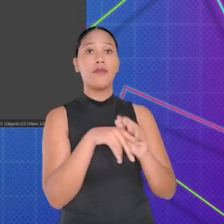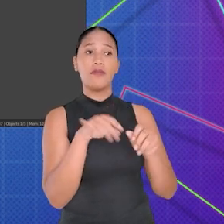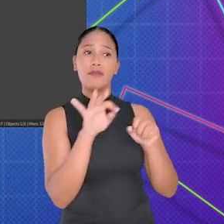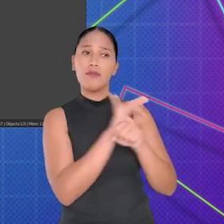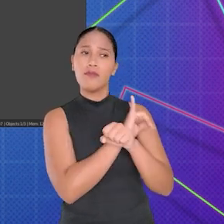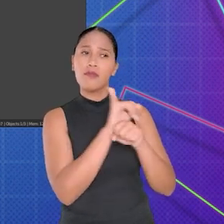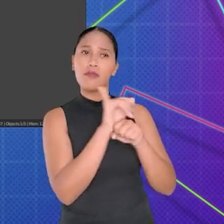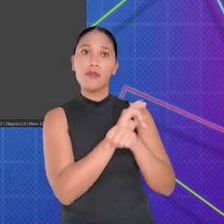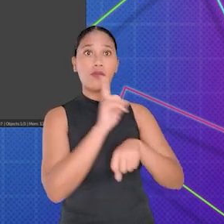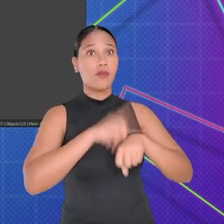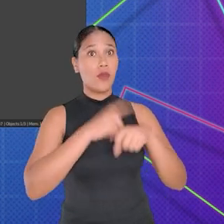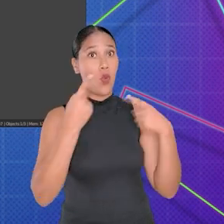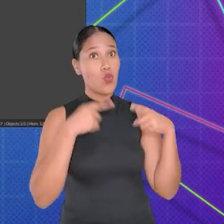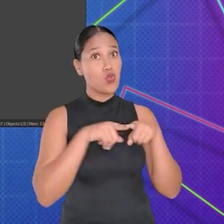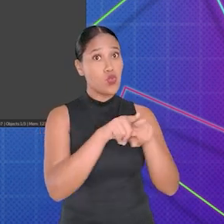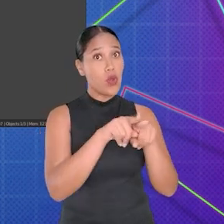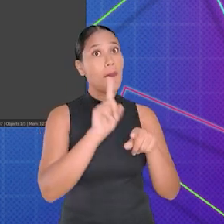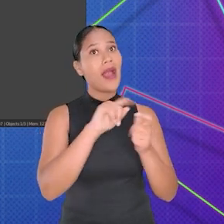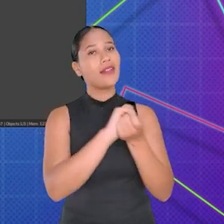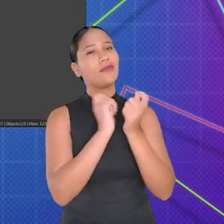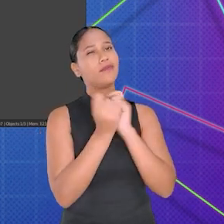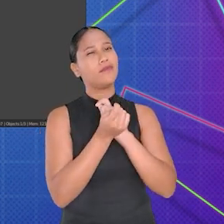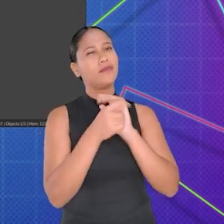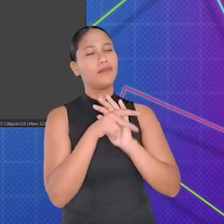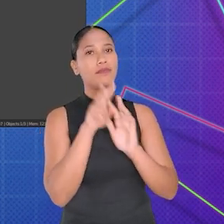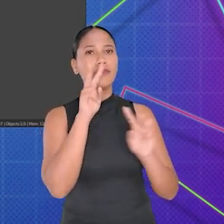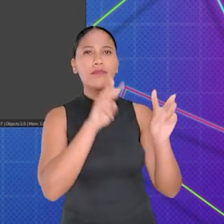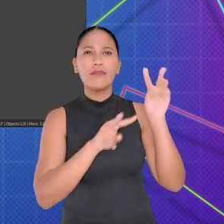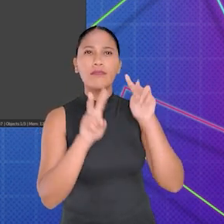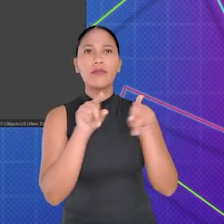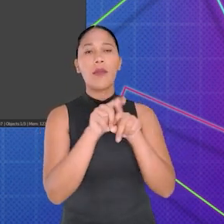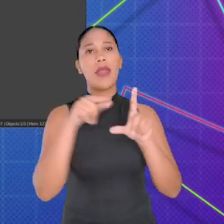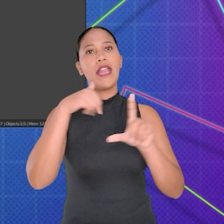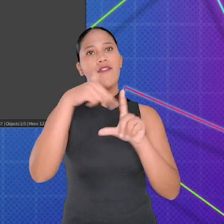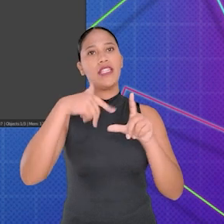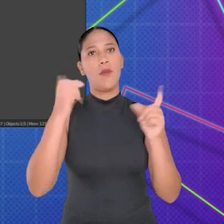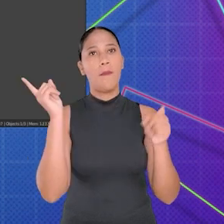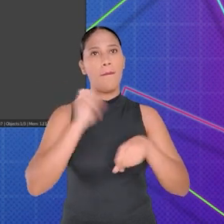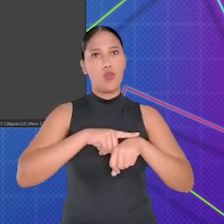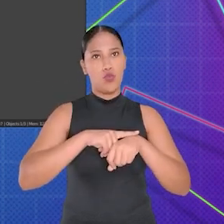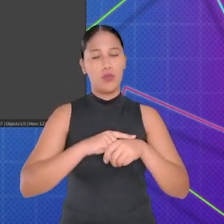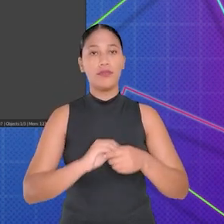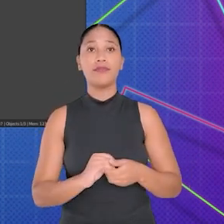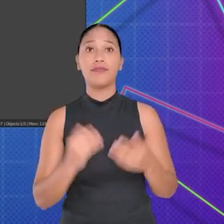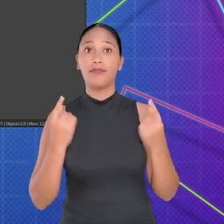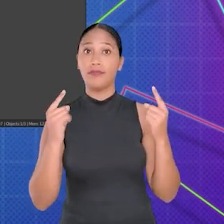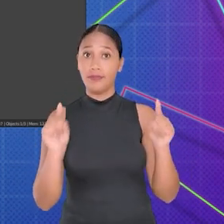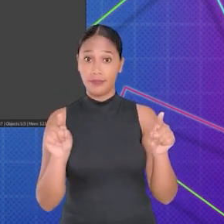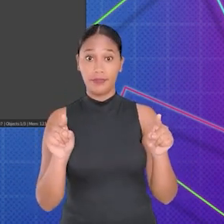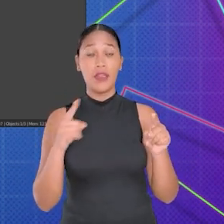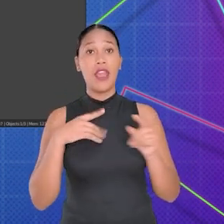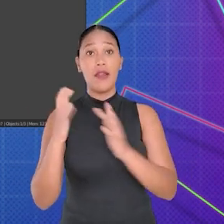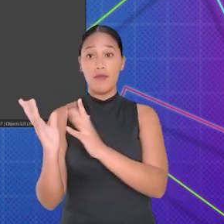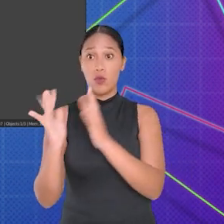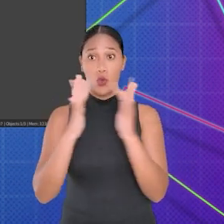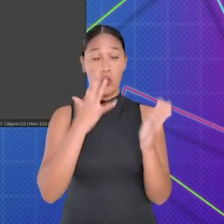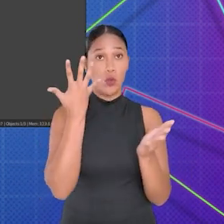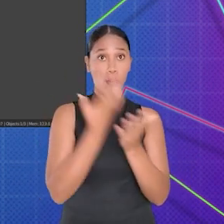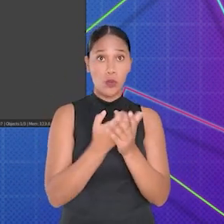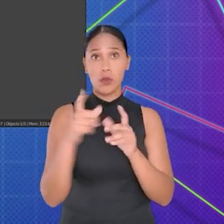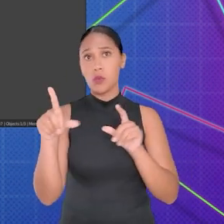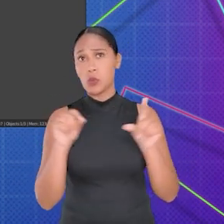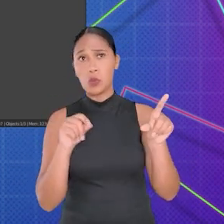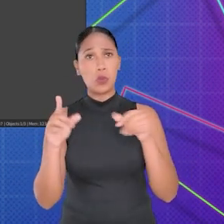real, que é mais adequado para visualização e animação em tempo real. Ao renderizar, é possível ajustar vários